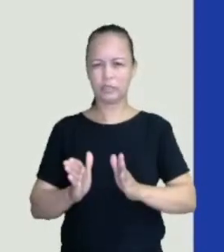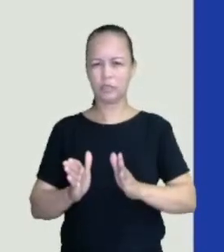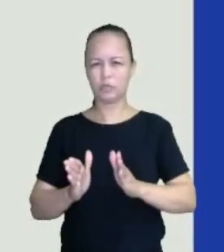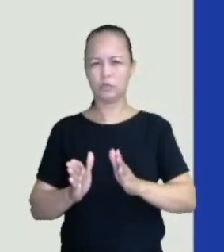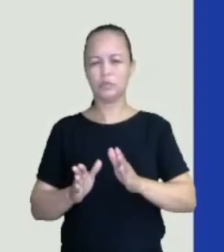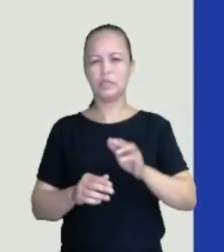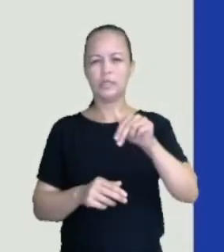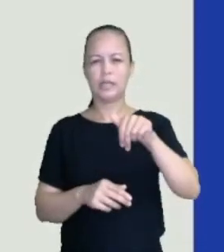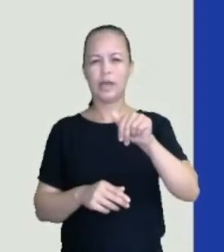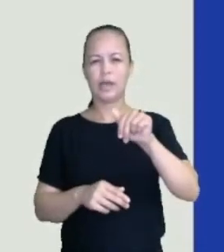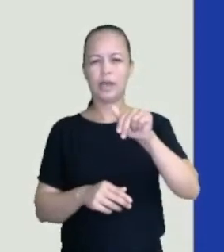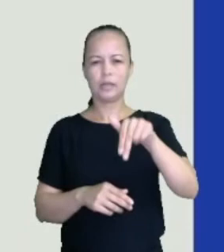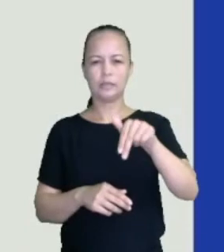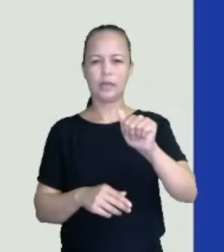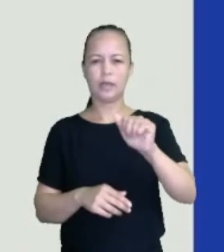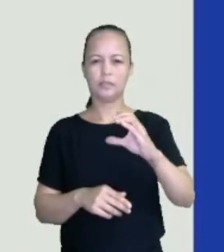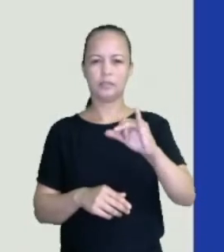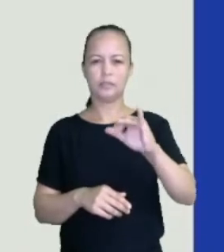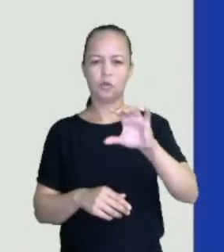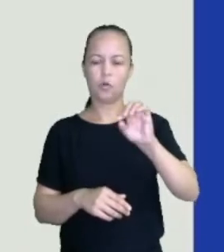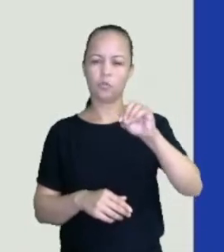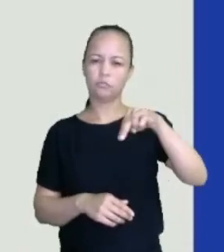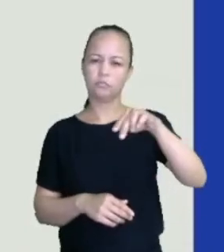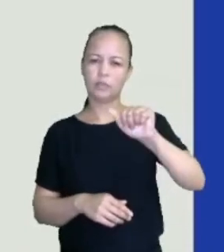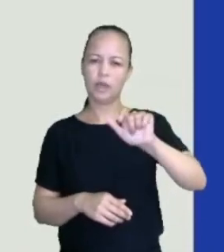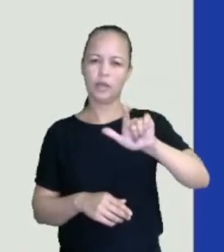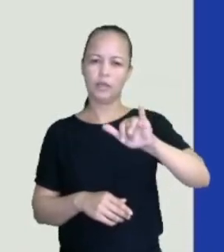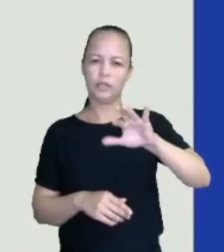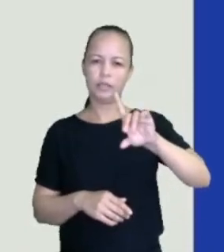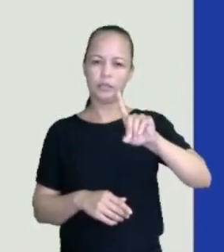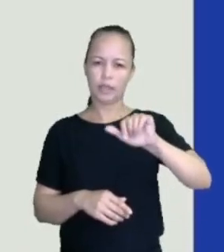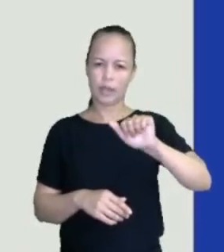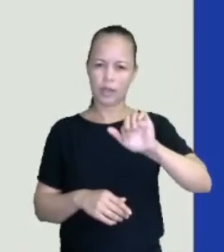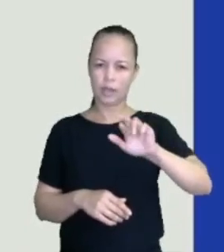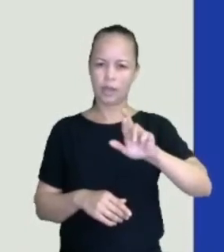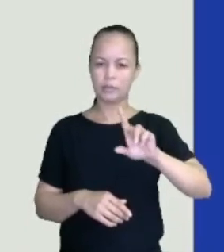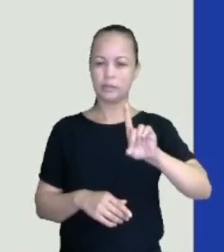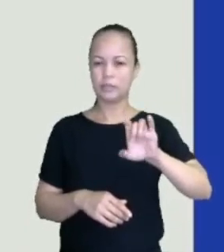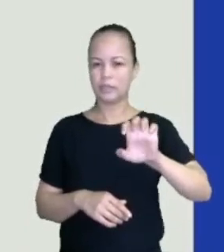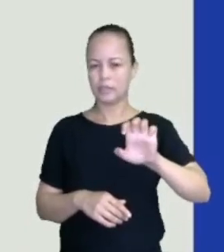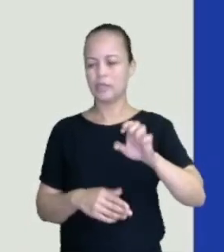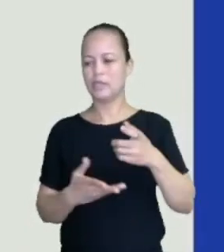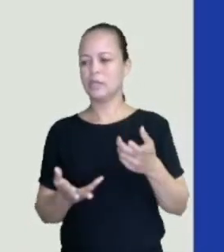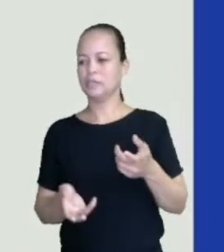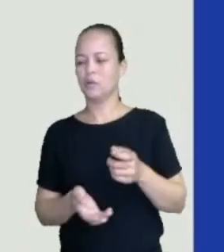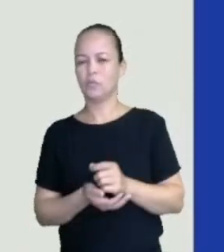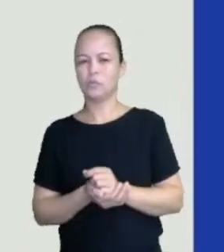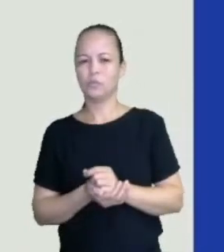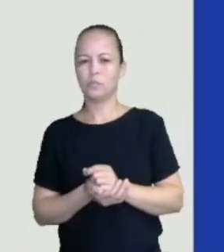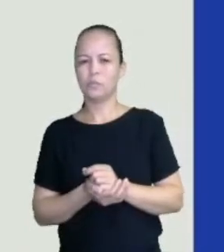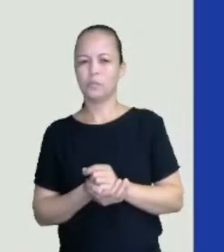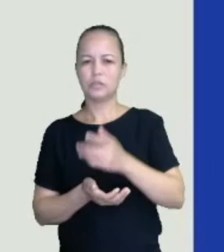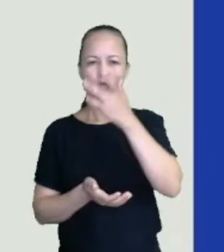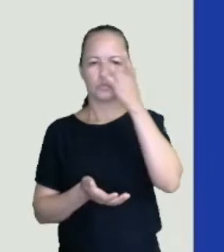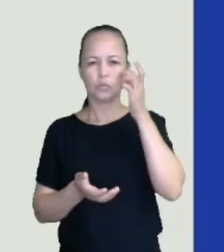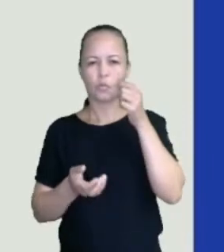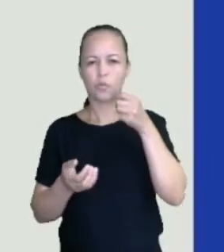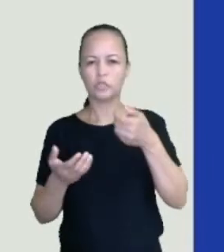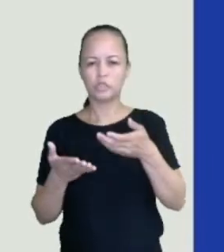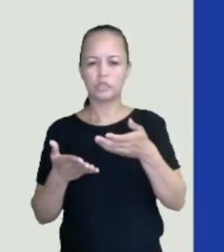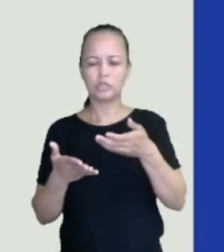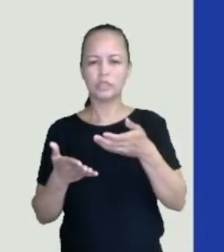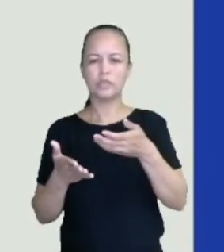uma nacionalidade aí exposta, são ratos que vivem às custas de benefícios sociais e precisam